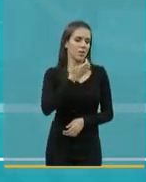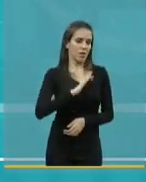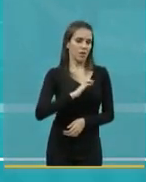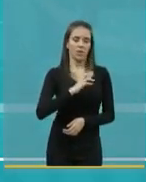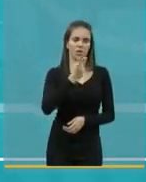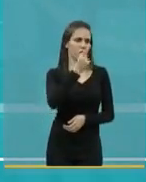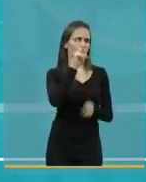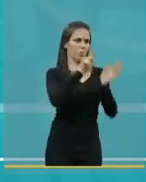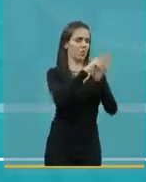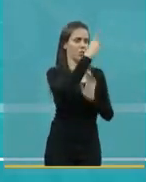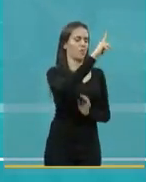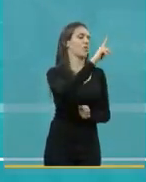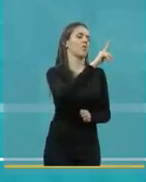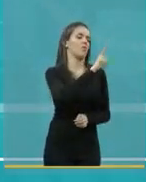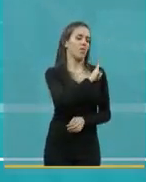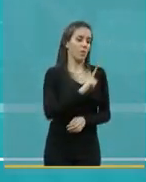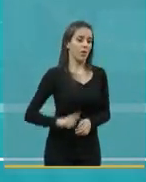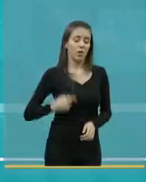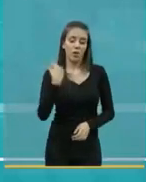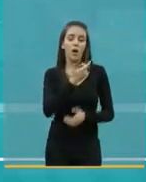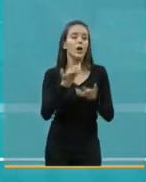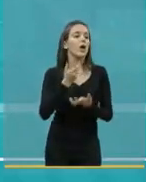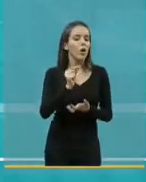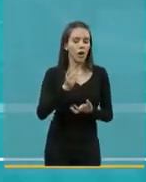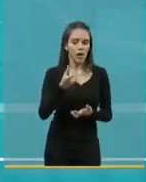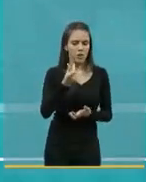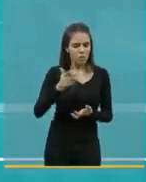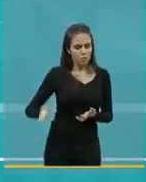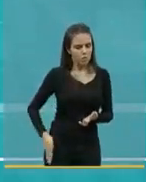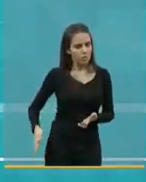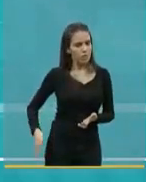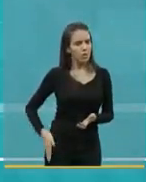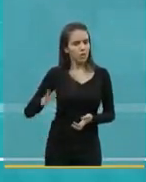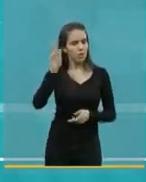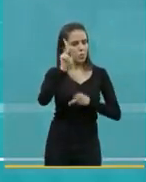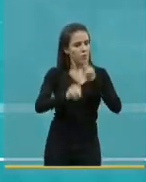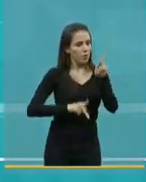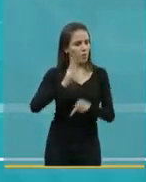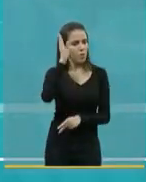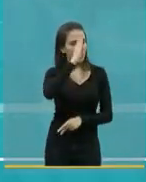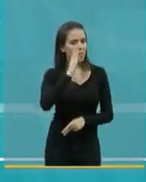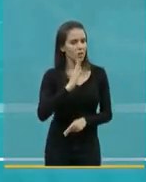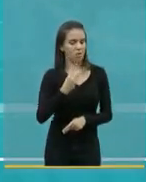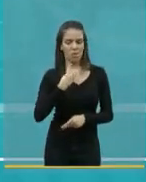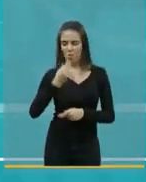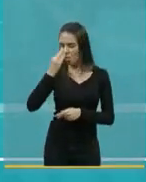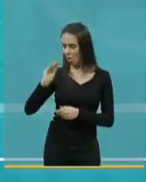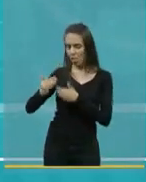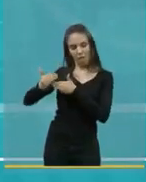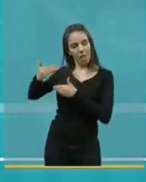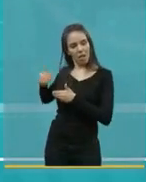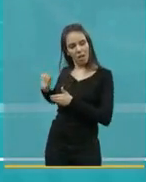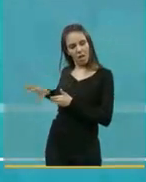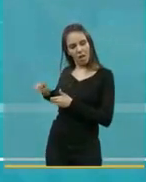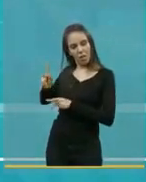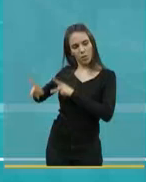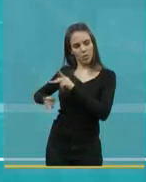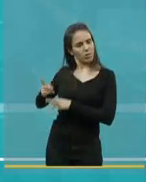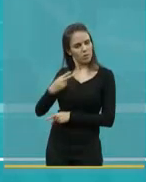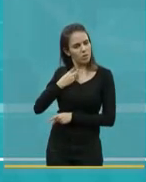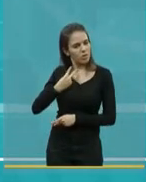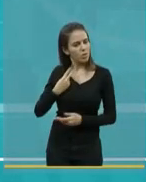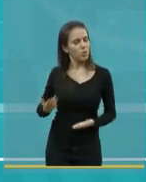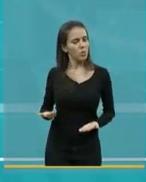com o governo e mais dinheiro no bolso dos brasileiros sem deixar ninguém para trás com a sua proposta para